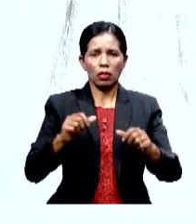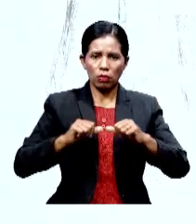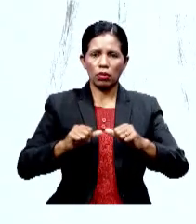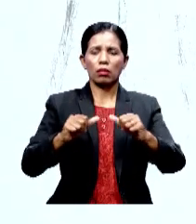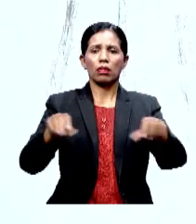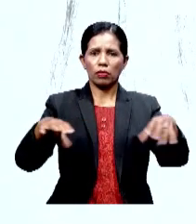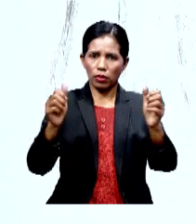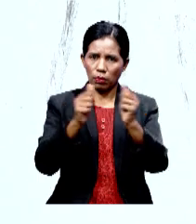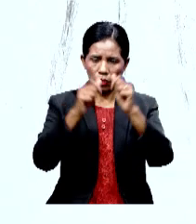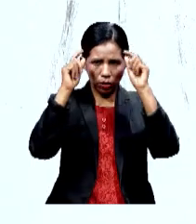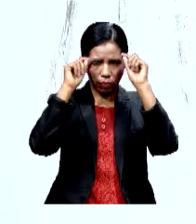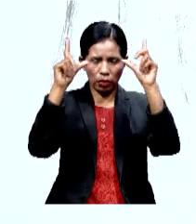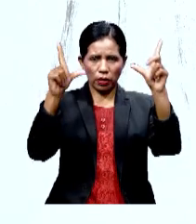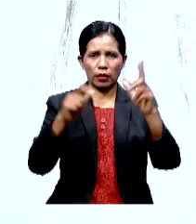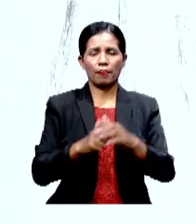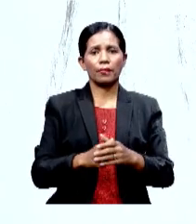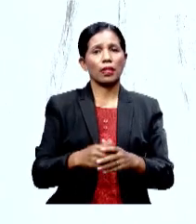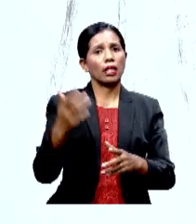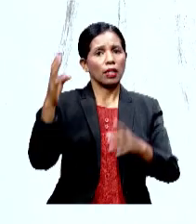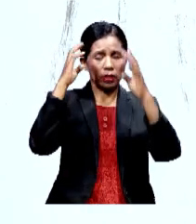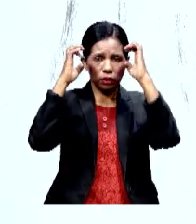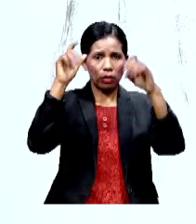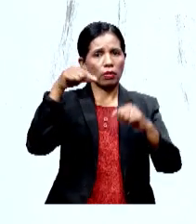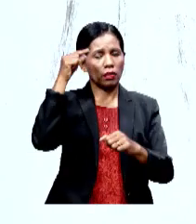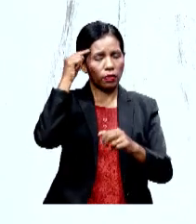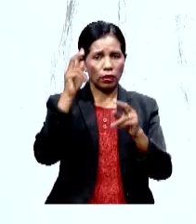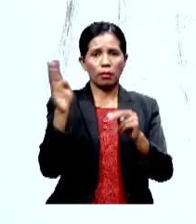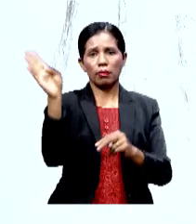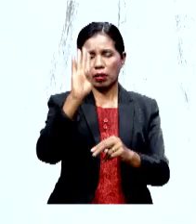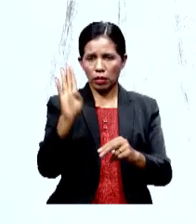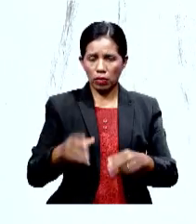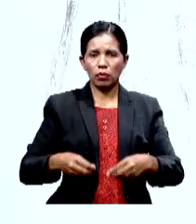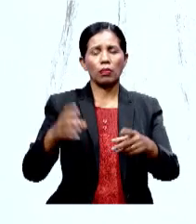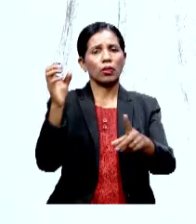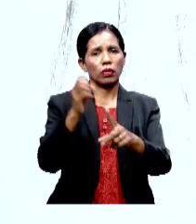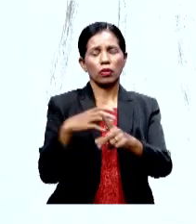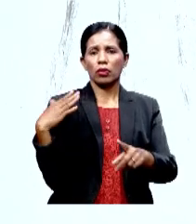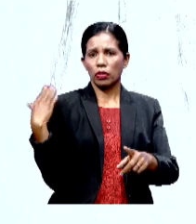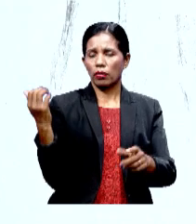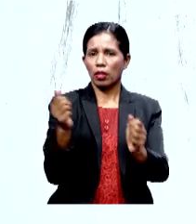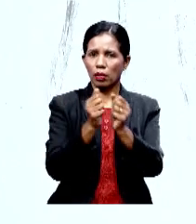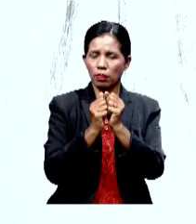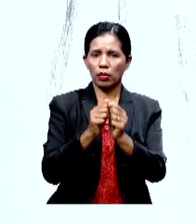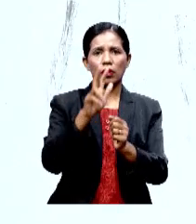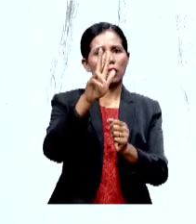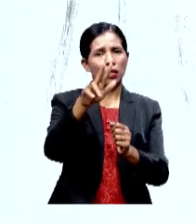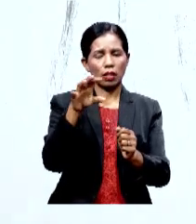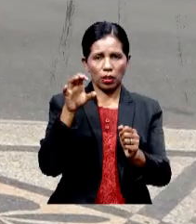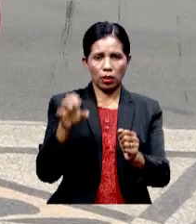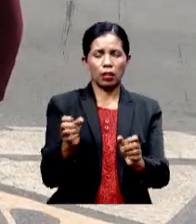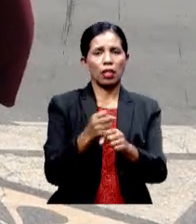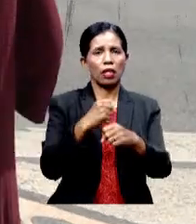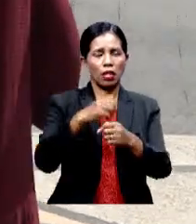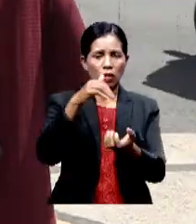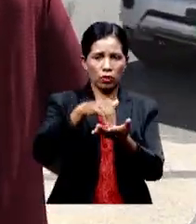Timor-Leste. E a área de educação durante o governo do Brasil foi a oportunidade para jovens Hamutuk Atustoluliu, Macalau